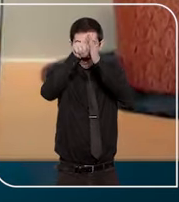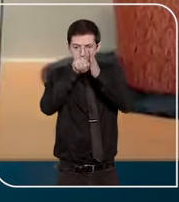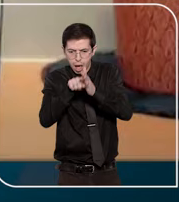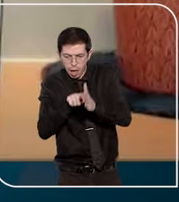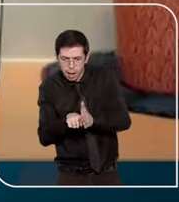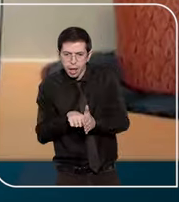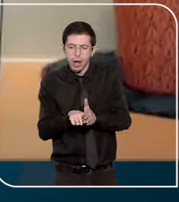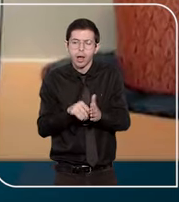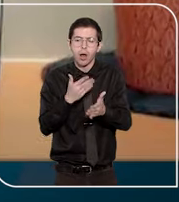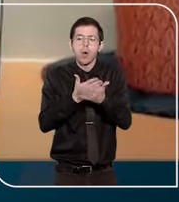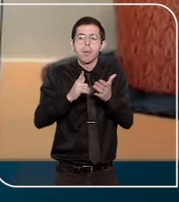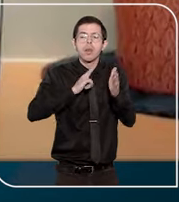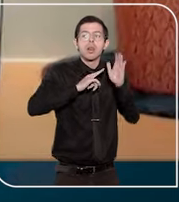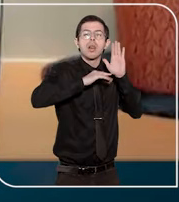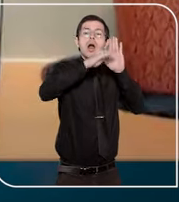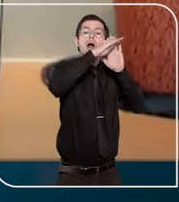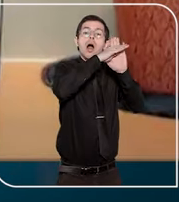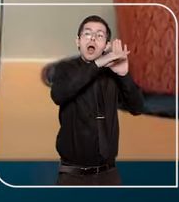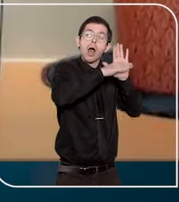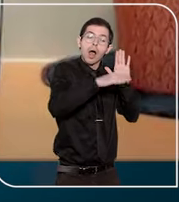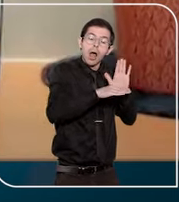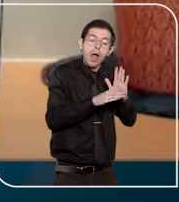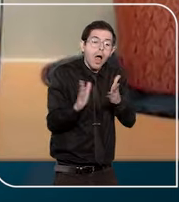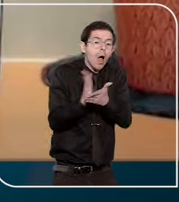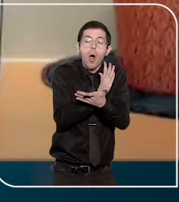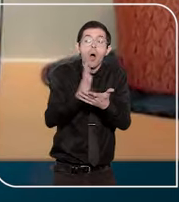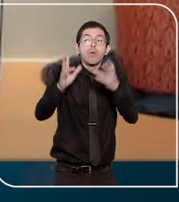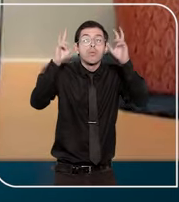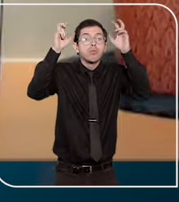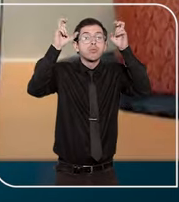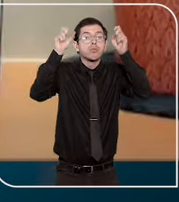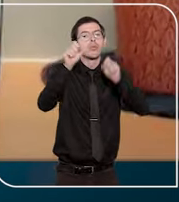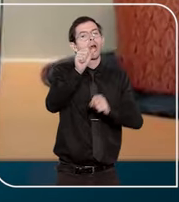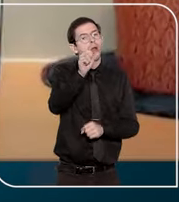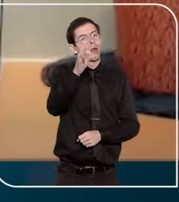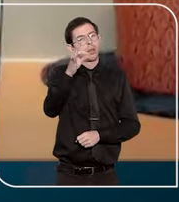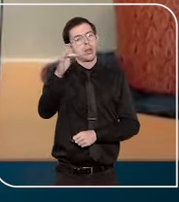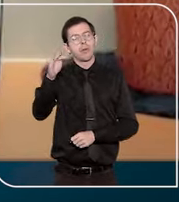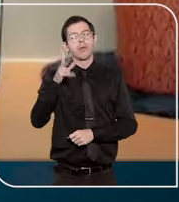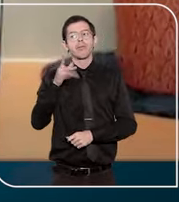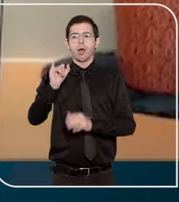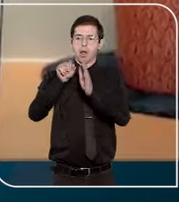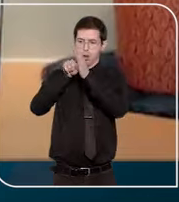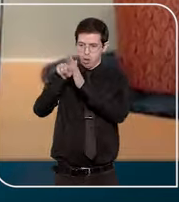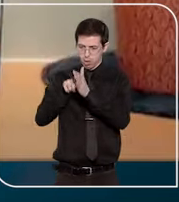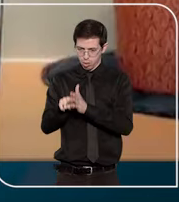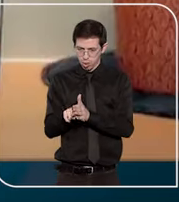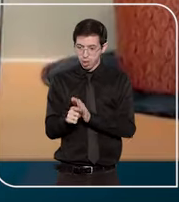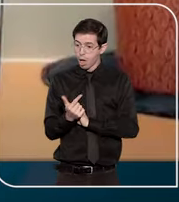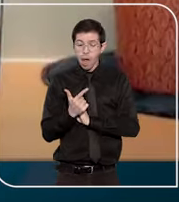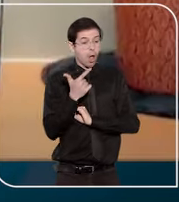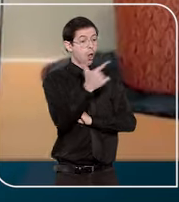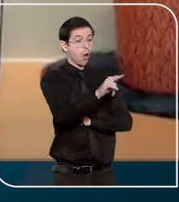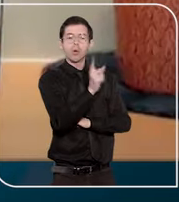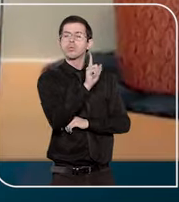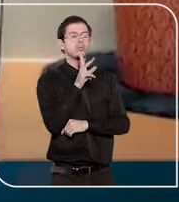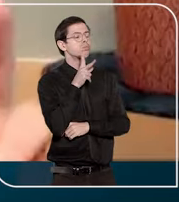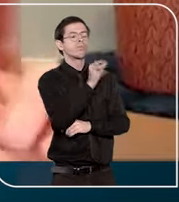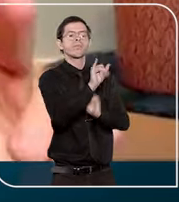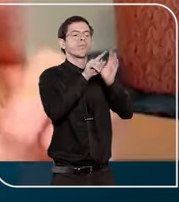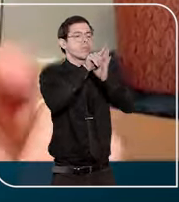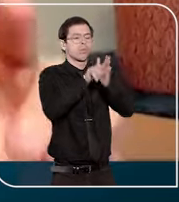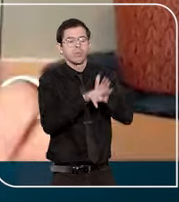estabelecer algumas matérias que o Supremo vai analisar e outras que ele não vai analisar